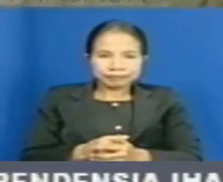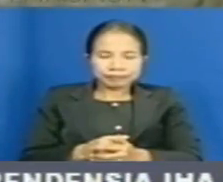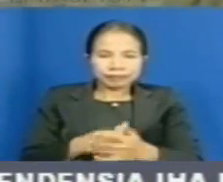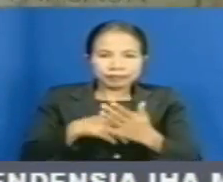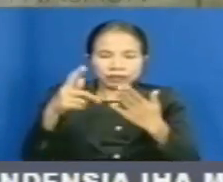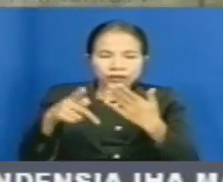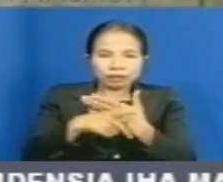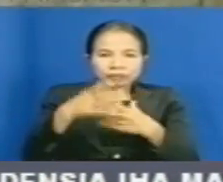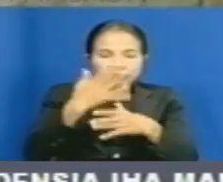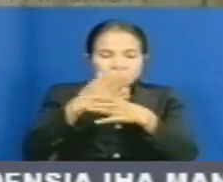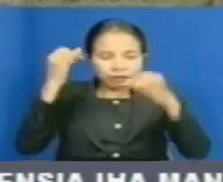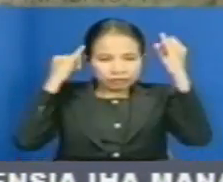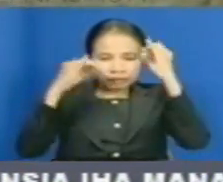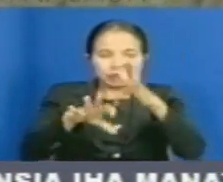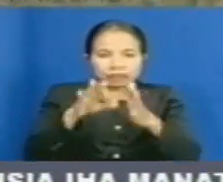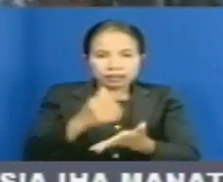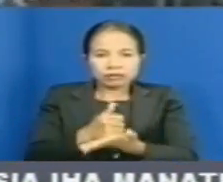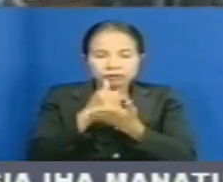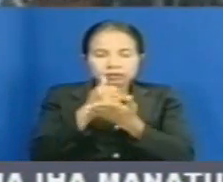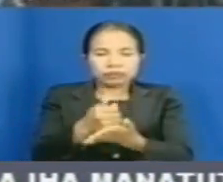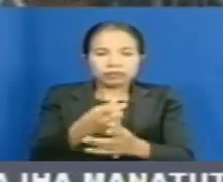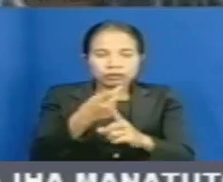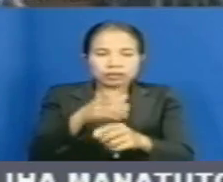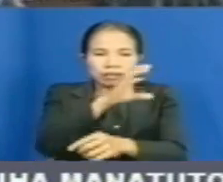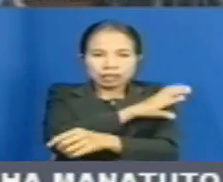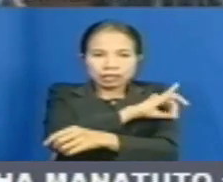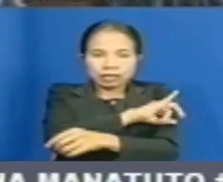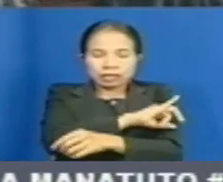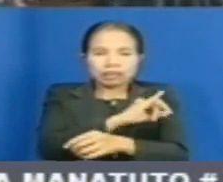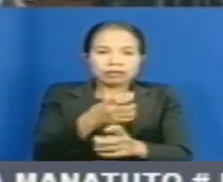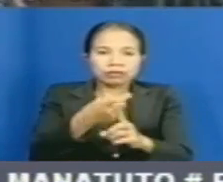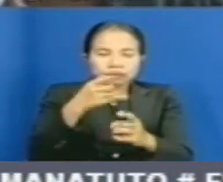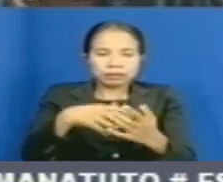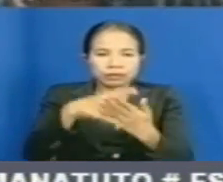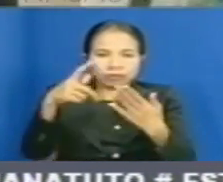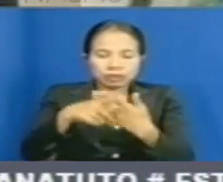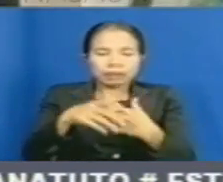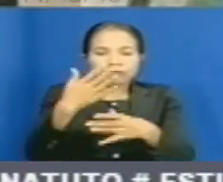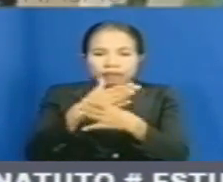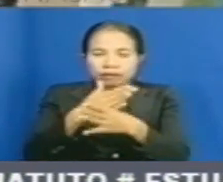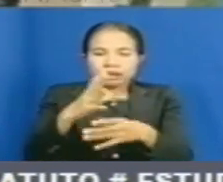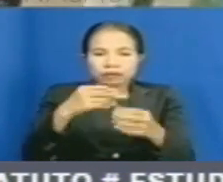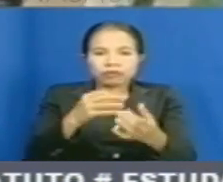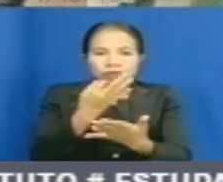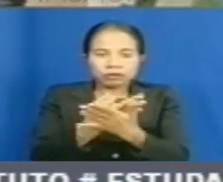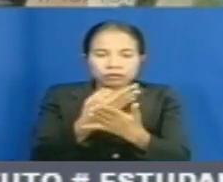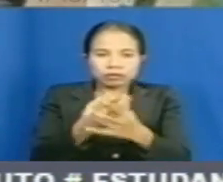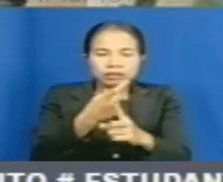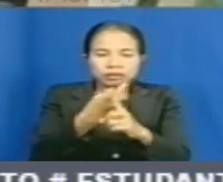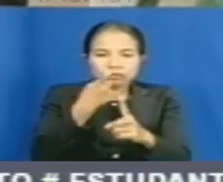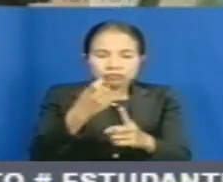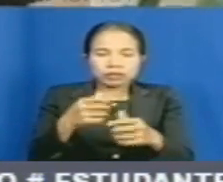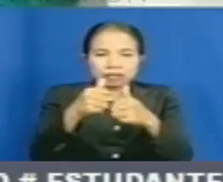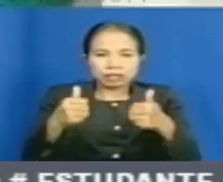Programa socialização ne retang apoio técnico Hoci Care Internacional li Hoci Programa Hatutang no financia Hoci